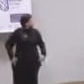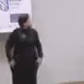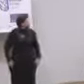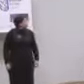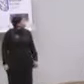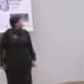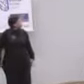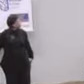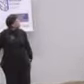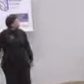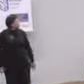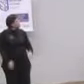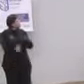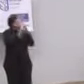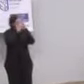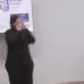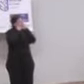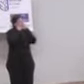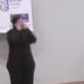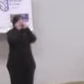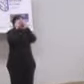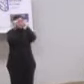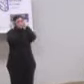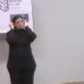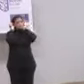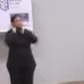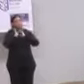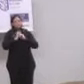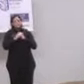necessitando desse suporte, né? Então, eu queria saber da experiência de vocês. Não, Miriam e o Sérgio, por favor.